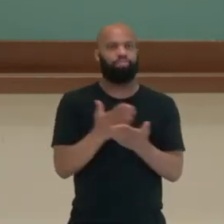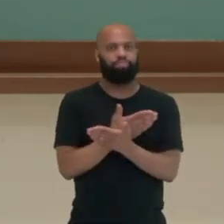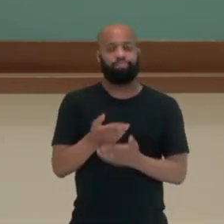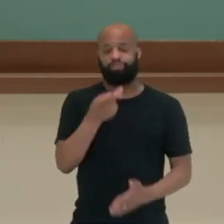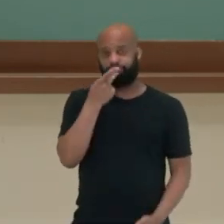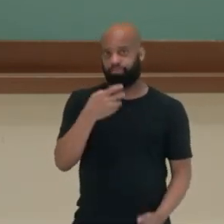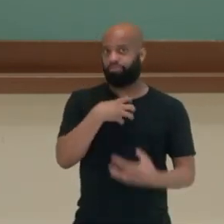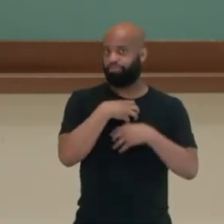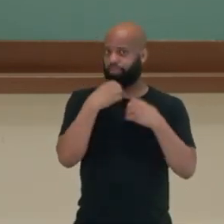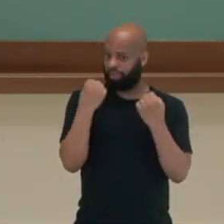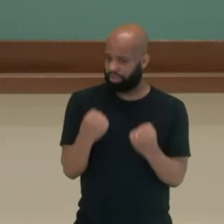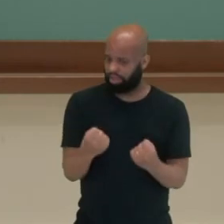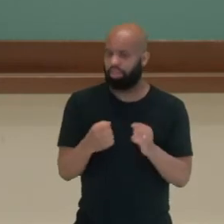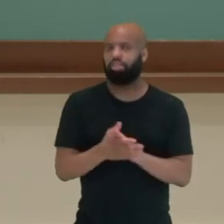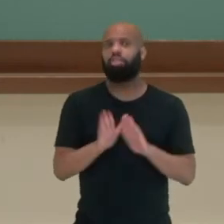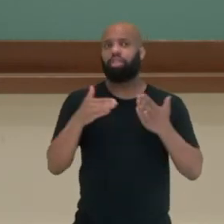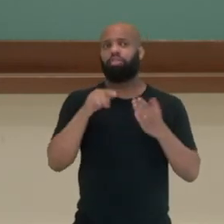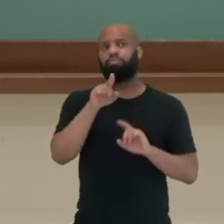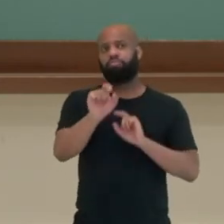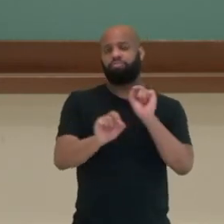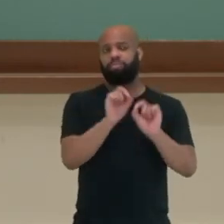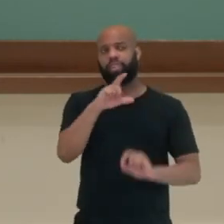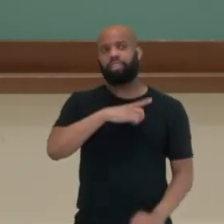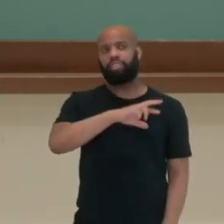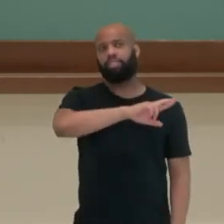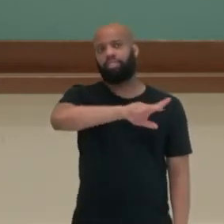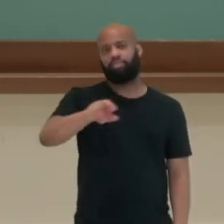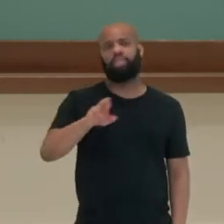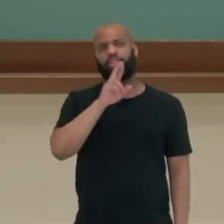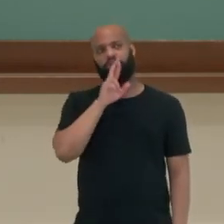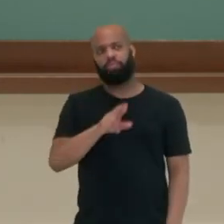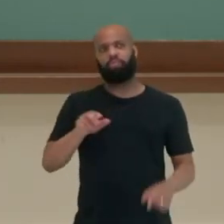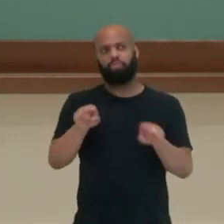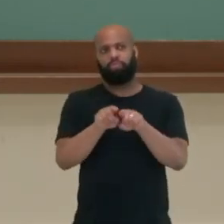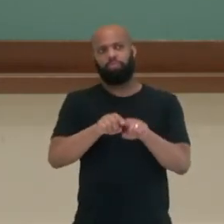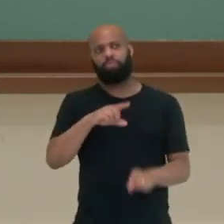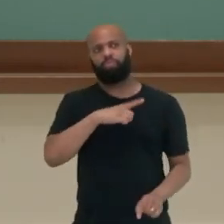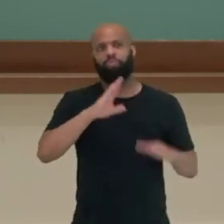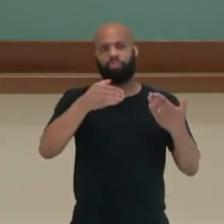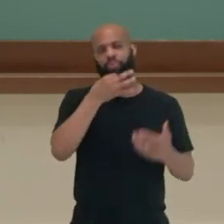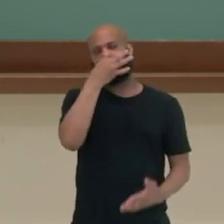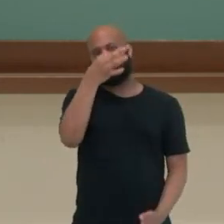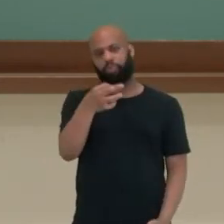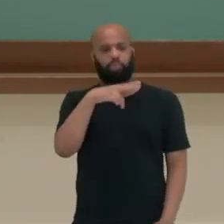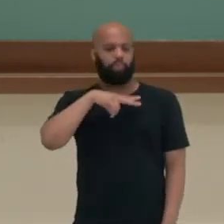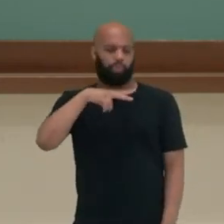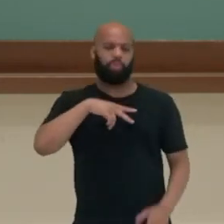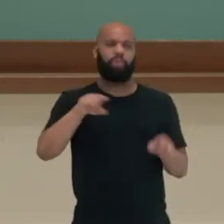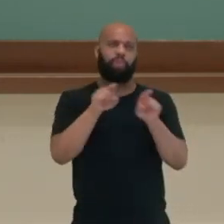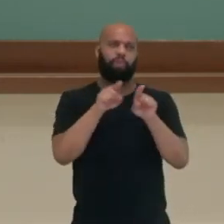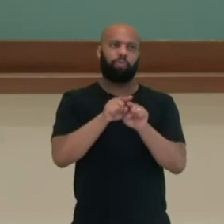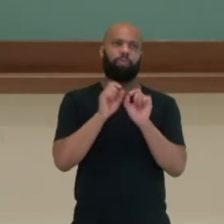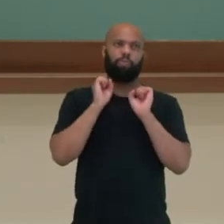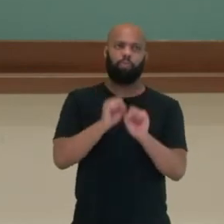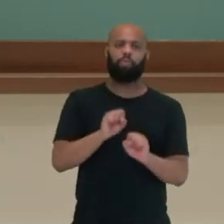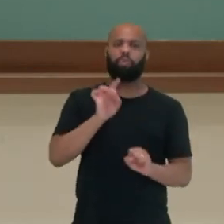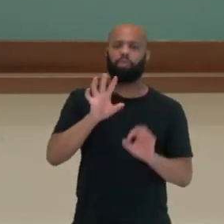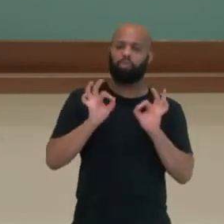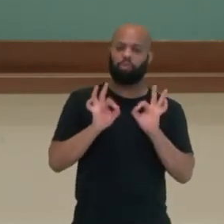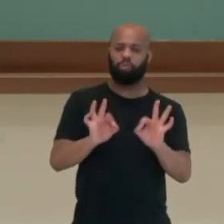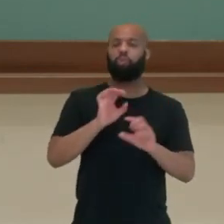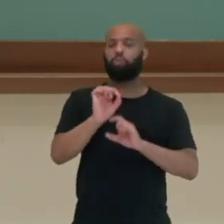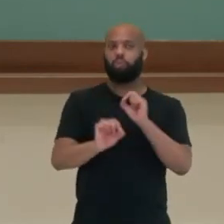Então, vocês podem ter dado várias respostas aí. Tá? Então, é uma opinião pessoal que a gente pode só confirmar